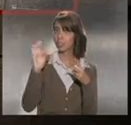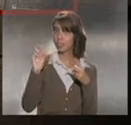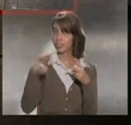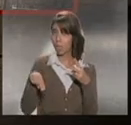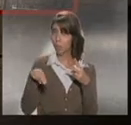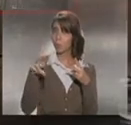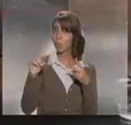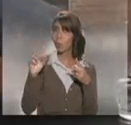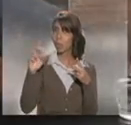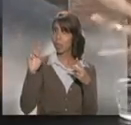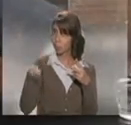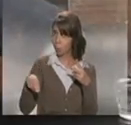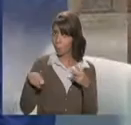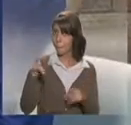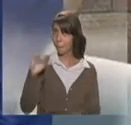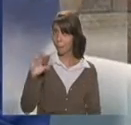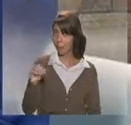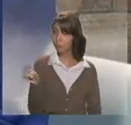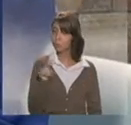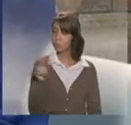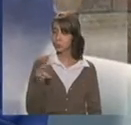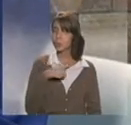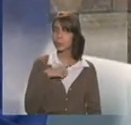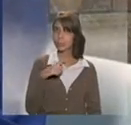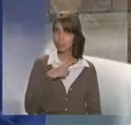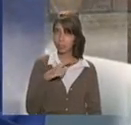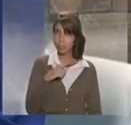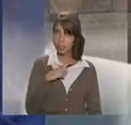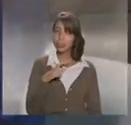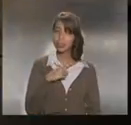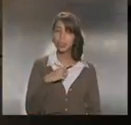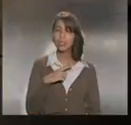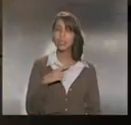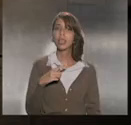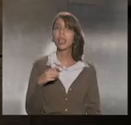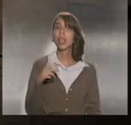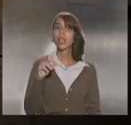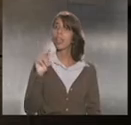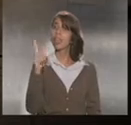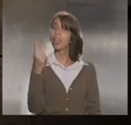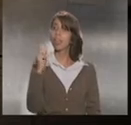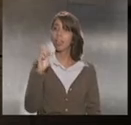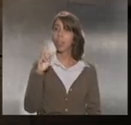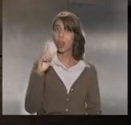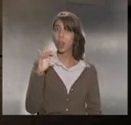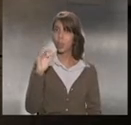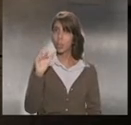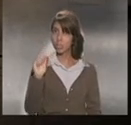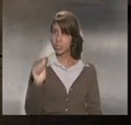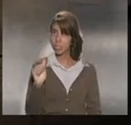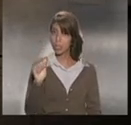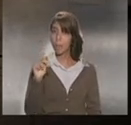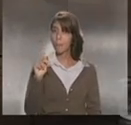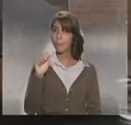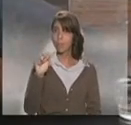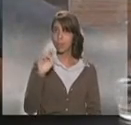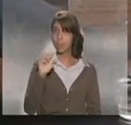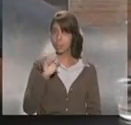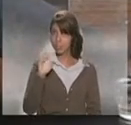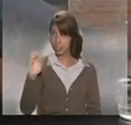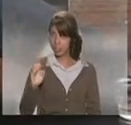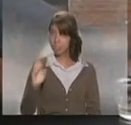contemporâneos então essa safra é bom é f mas a ong luiza prc rolou também é da mesma época